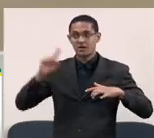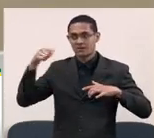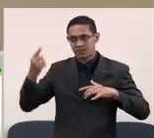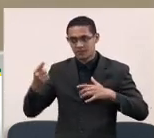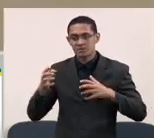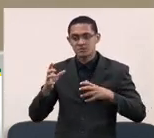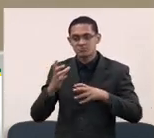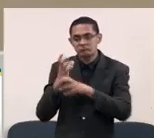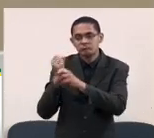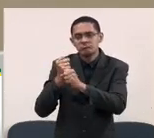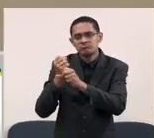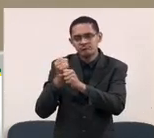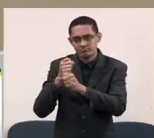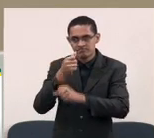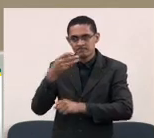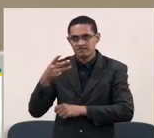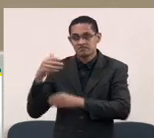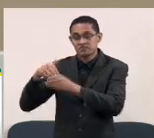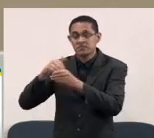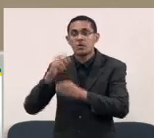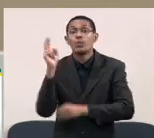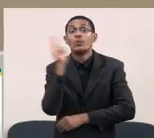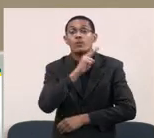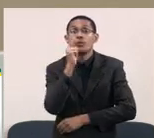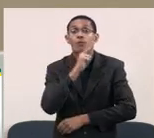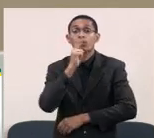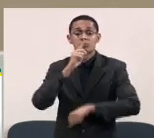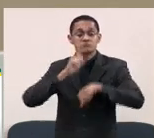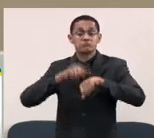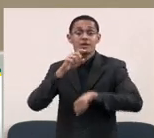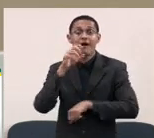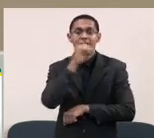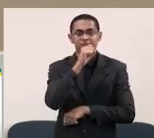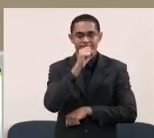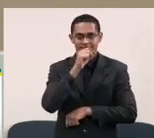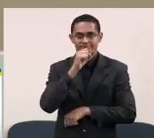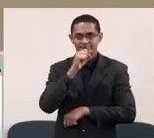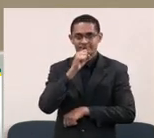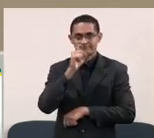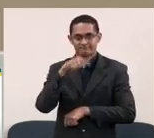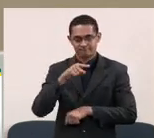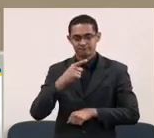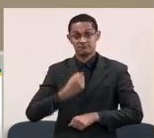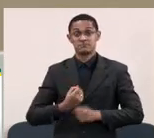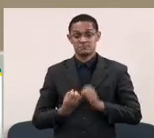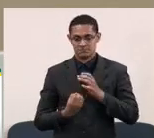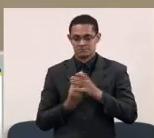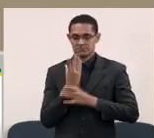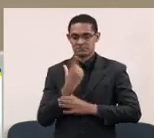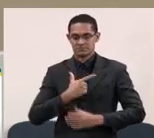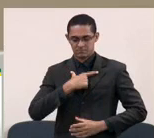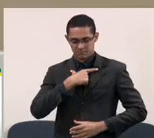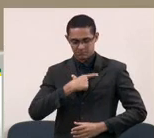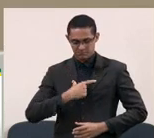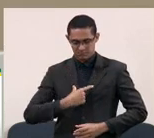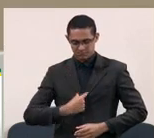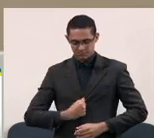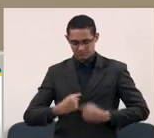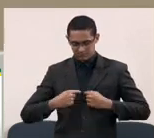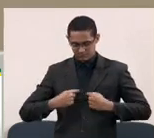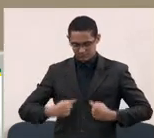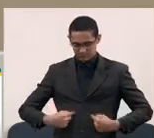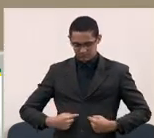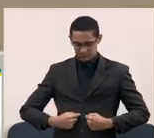quórum, para que o mais rápido possível nós possamos ter o cordão de identificação para pessoas com